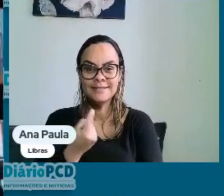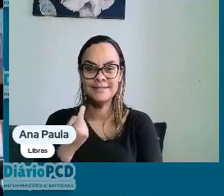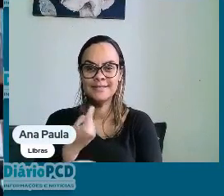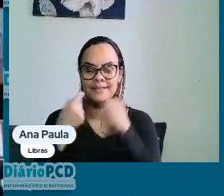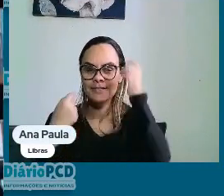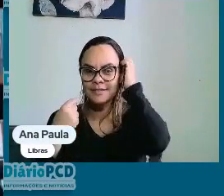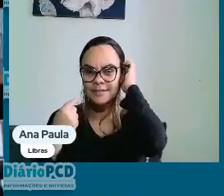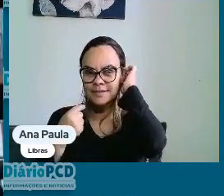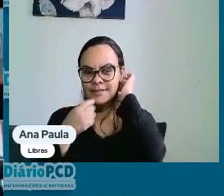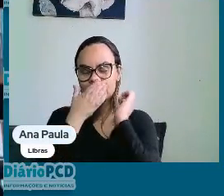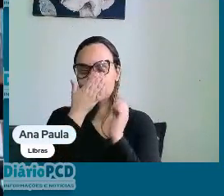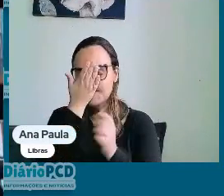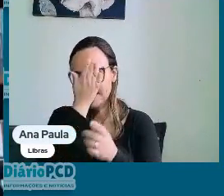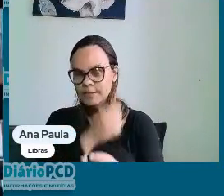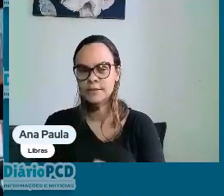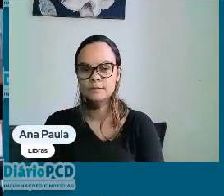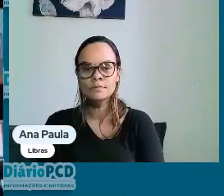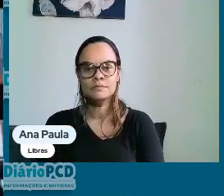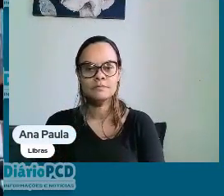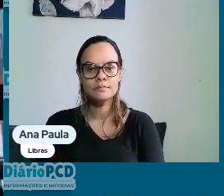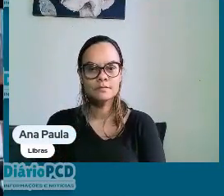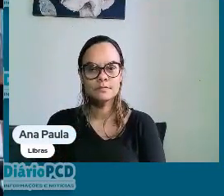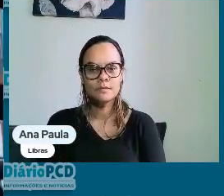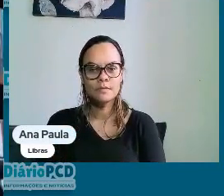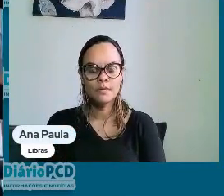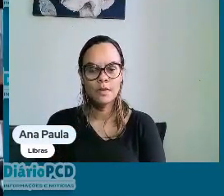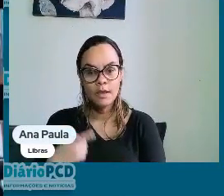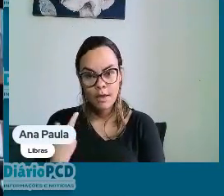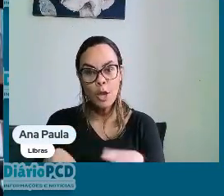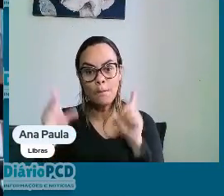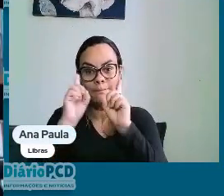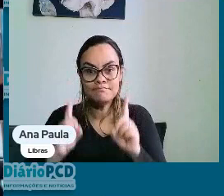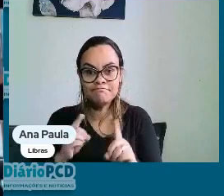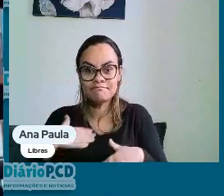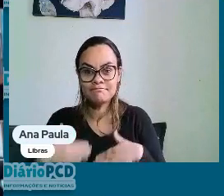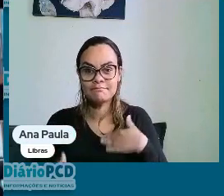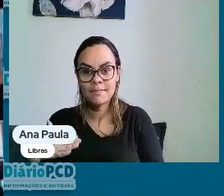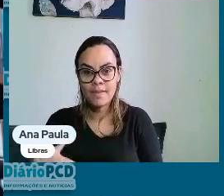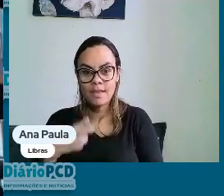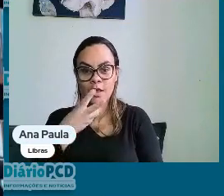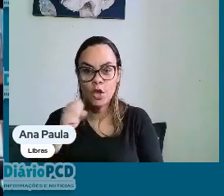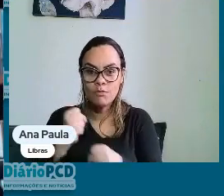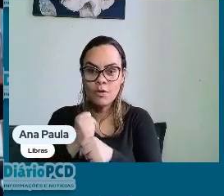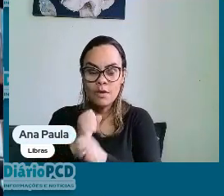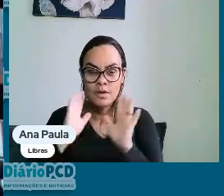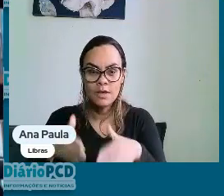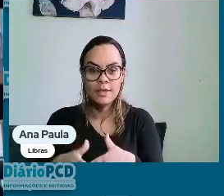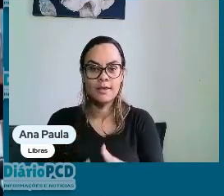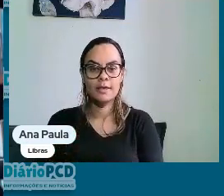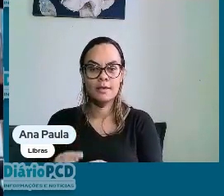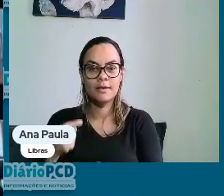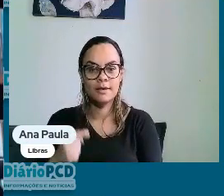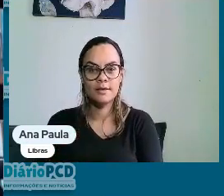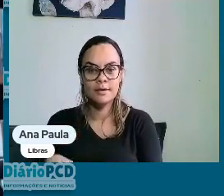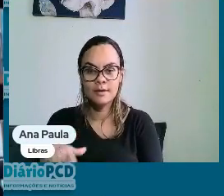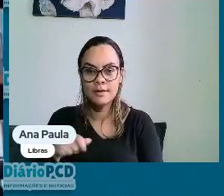é minha, e, de certa forma, também eu sou um deficiente físico, com 30 anos, sofrendo de uma artrite, andando